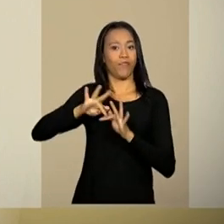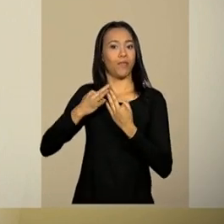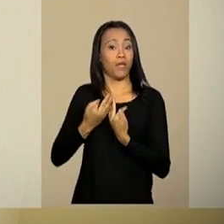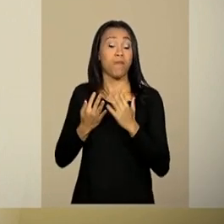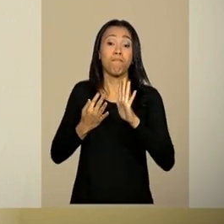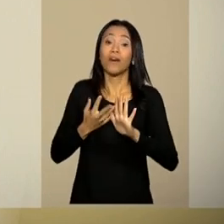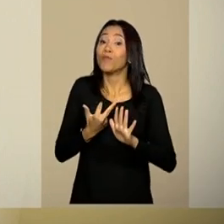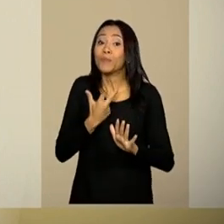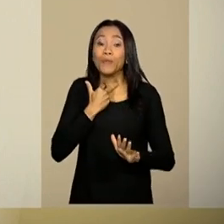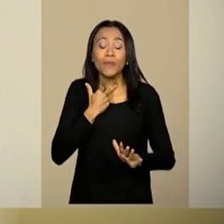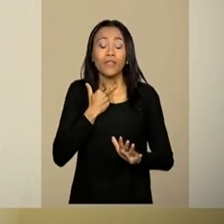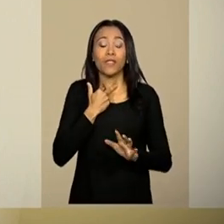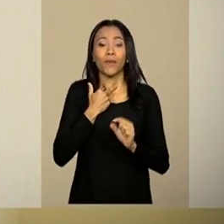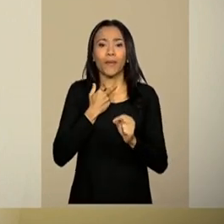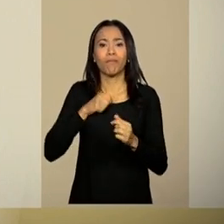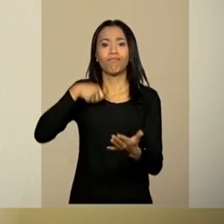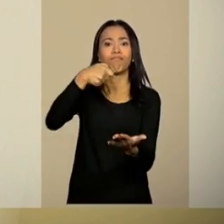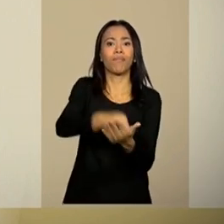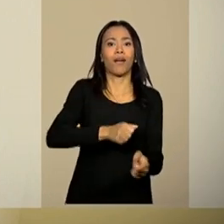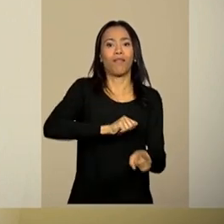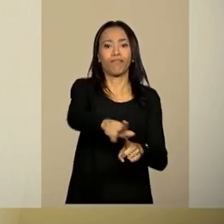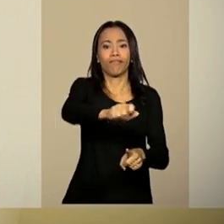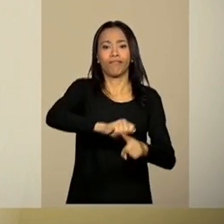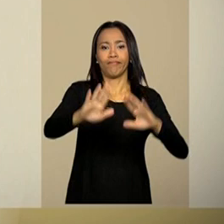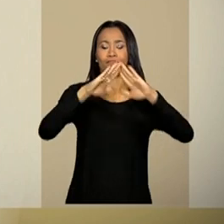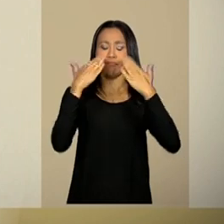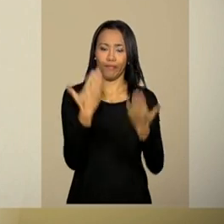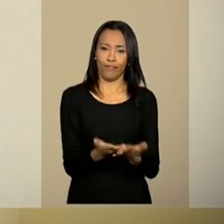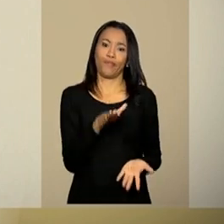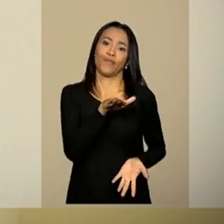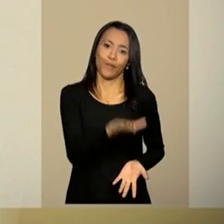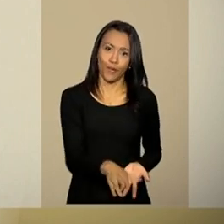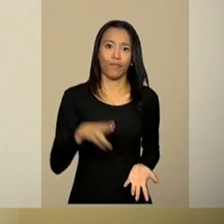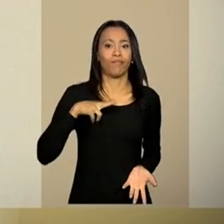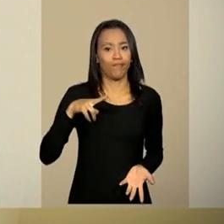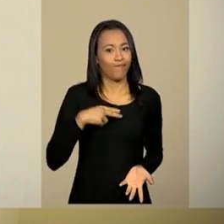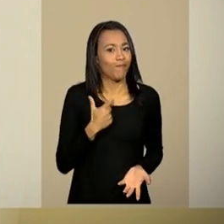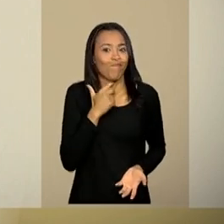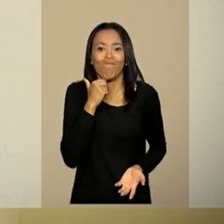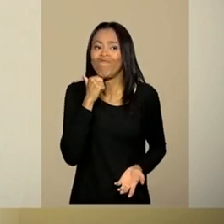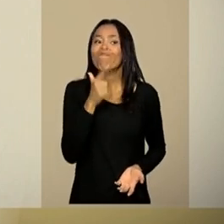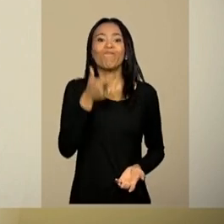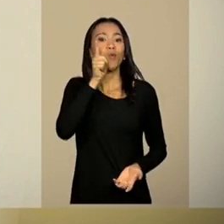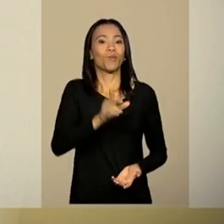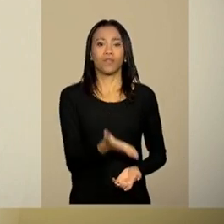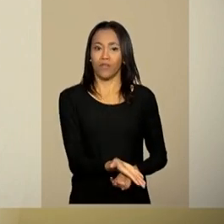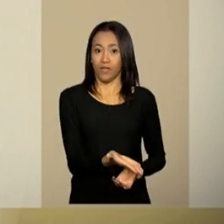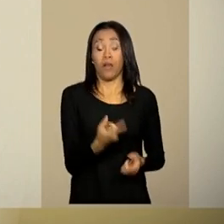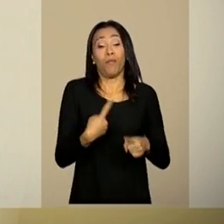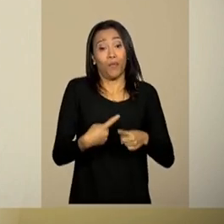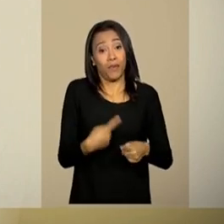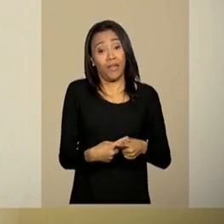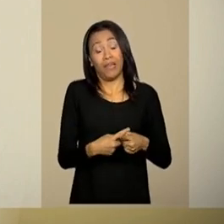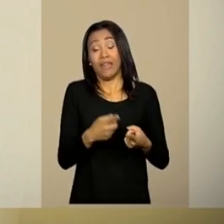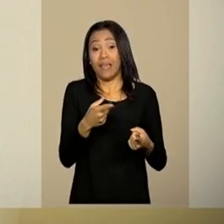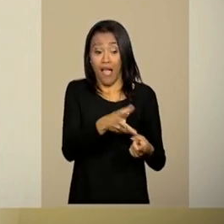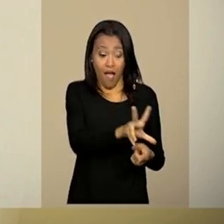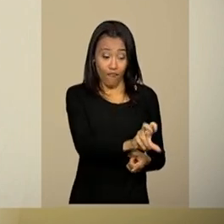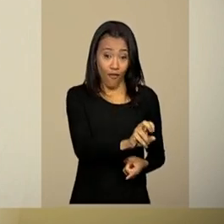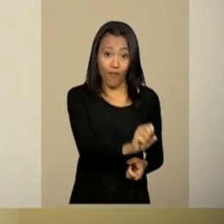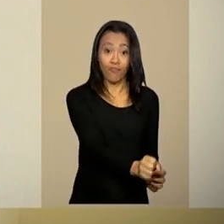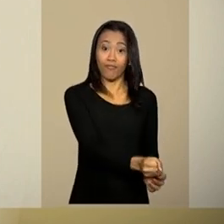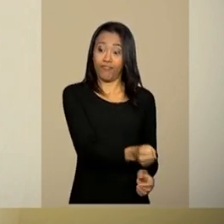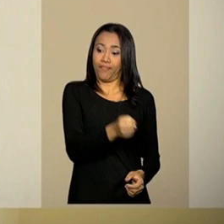não POD de jeito nenhum pagar a mensalidade de uma creche particular para Taísa que ficava então com a avó